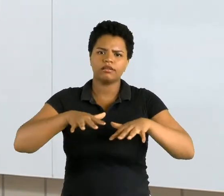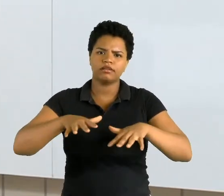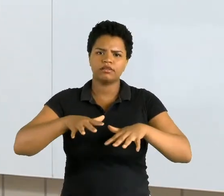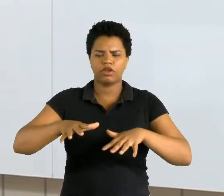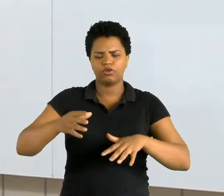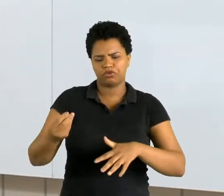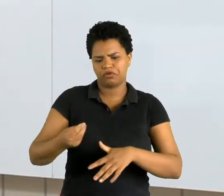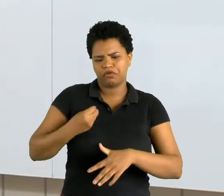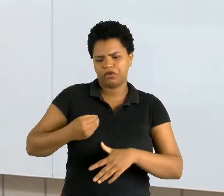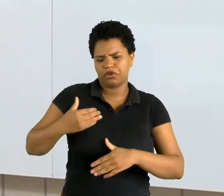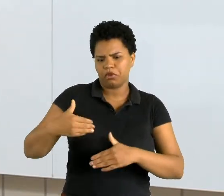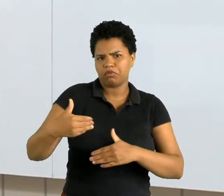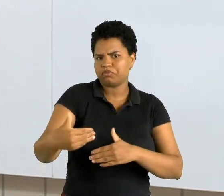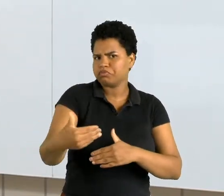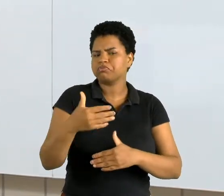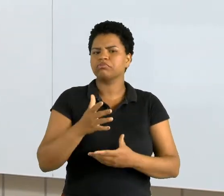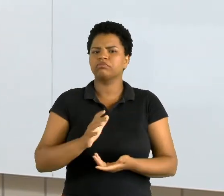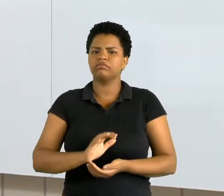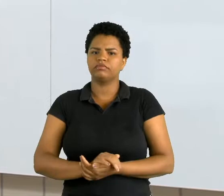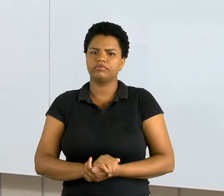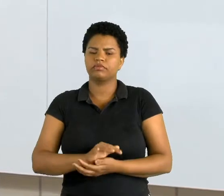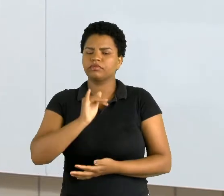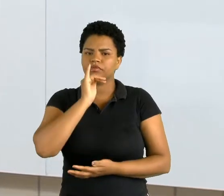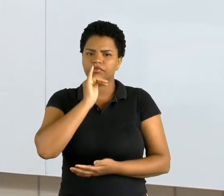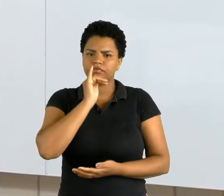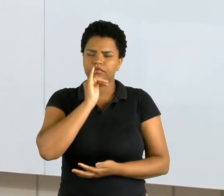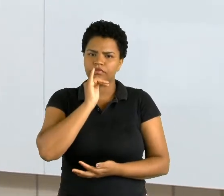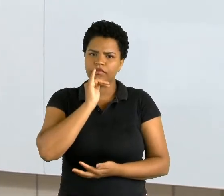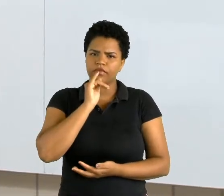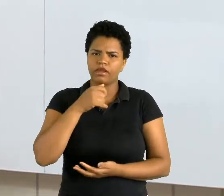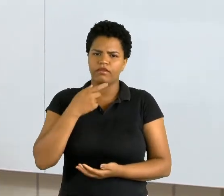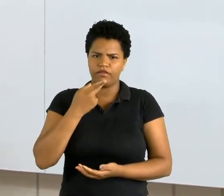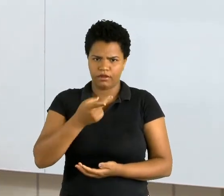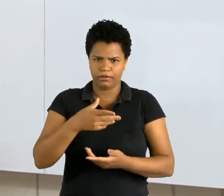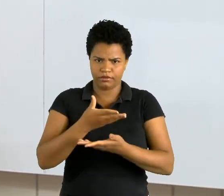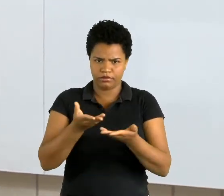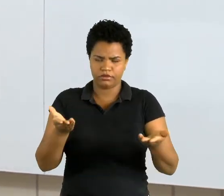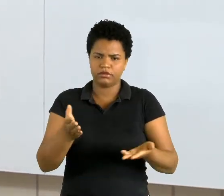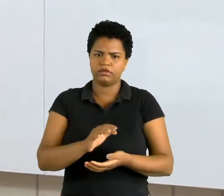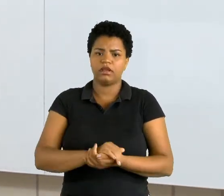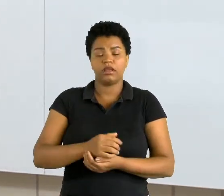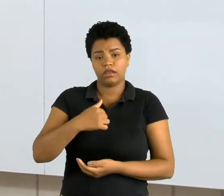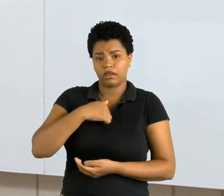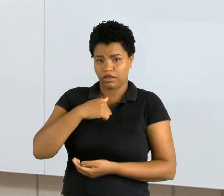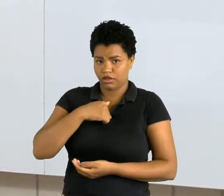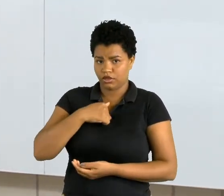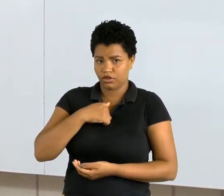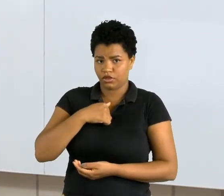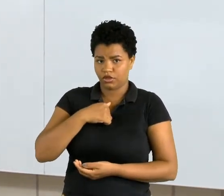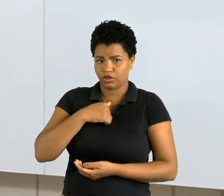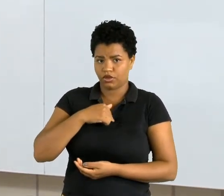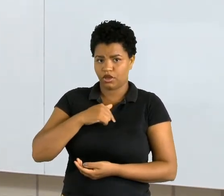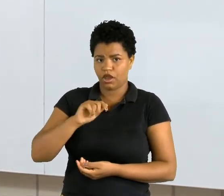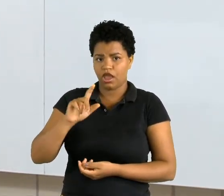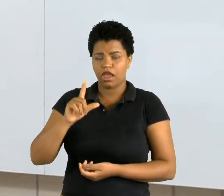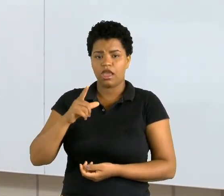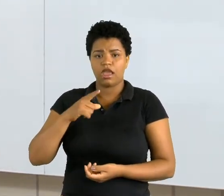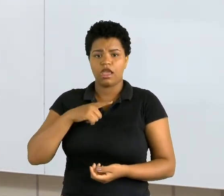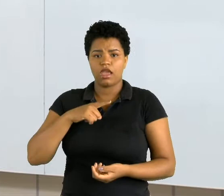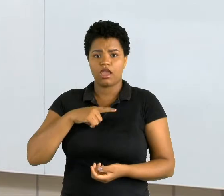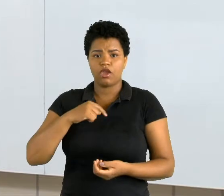no nosso dia a dia. Por exemplo, eu falo para vocês, eu gravo as aulas todas